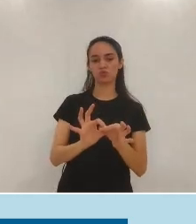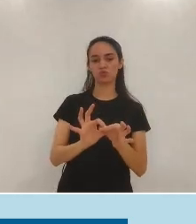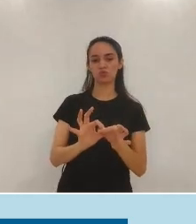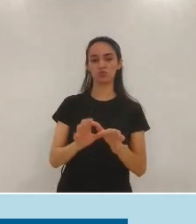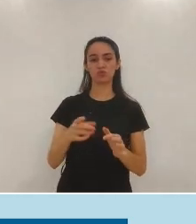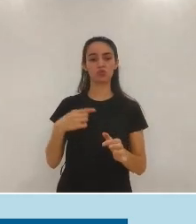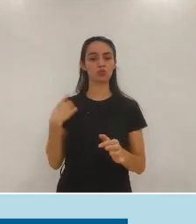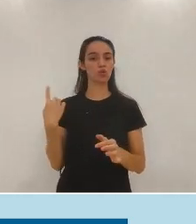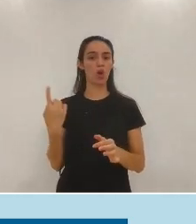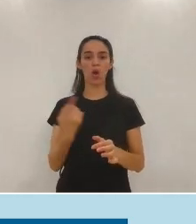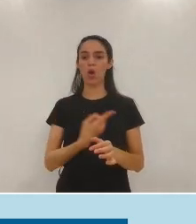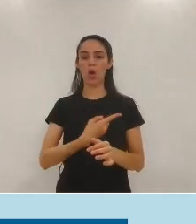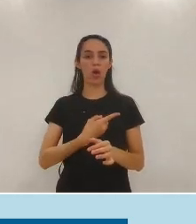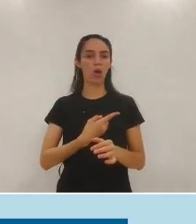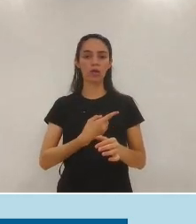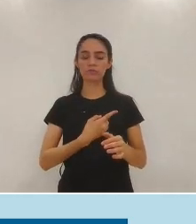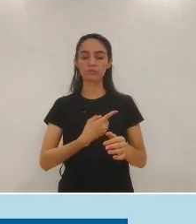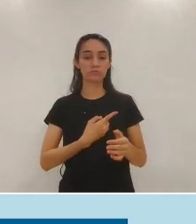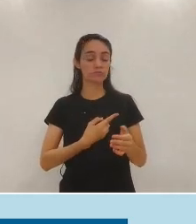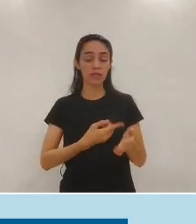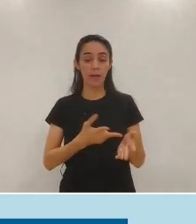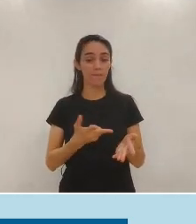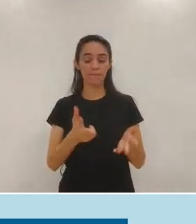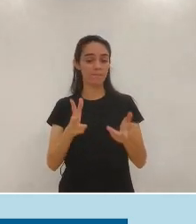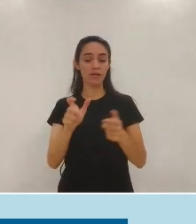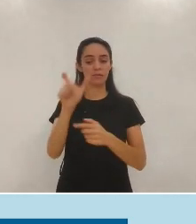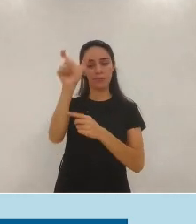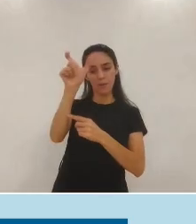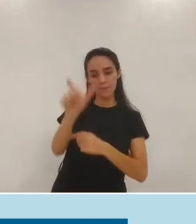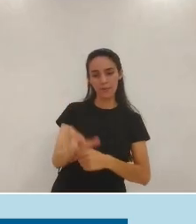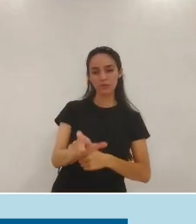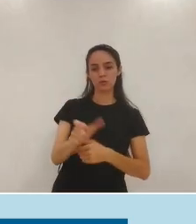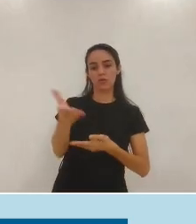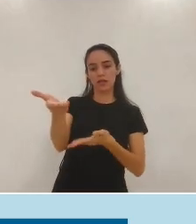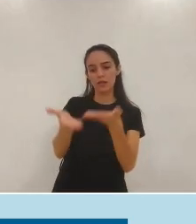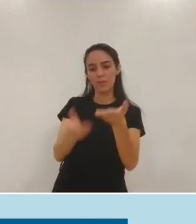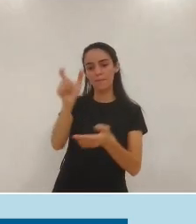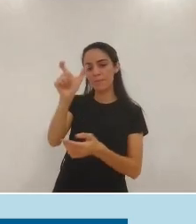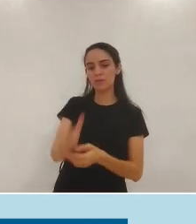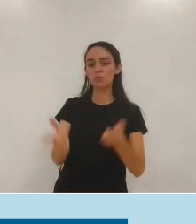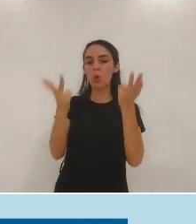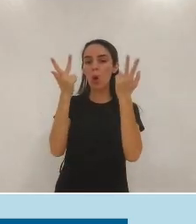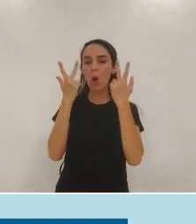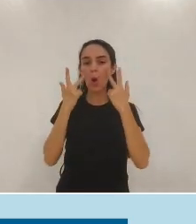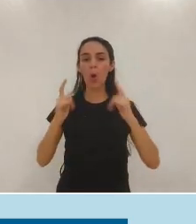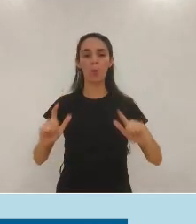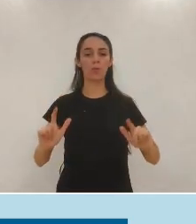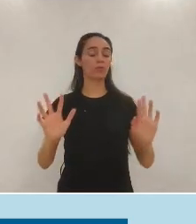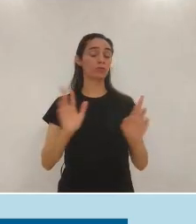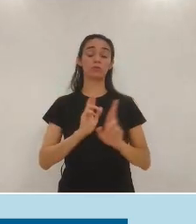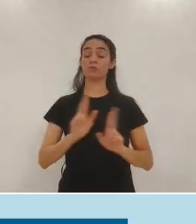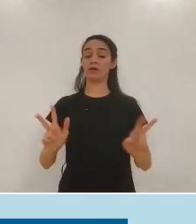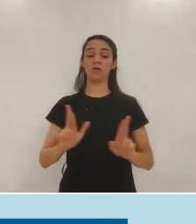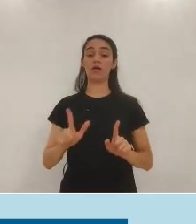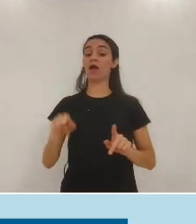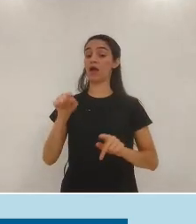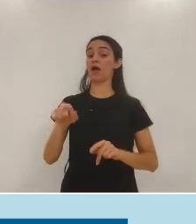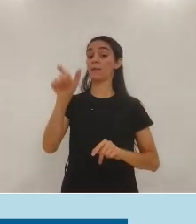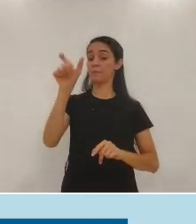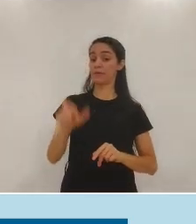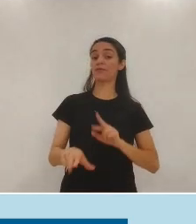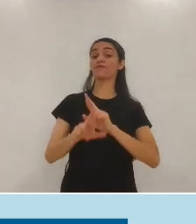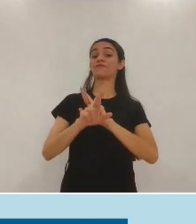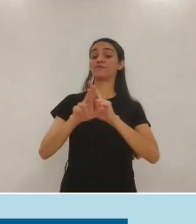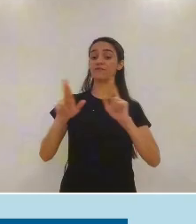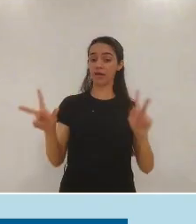de um paciente comum, porque vai ter bastante diferenças ali, até mesmo entre as duas